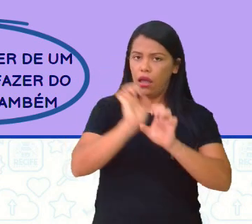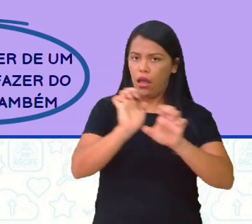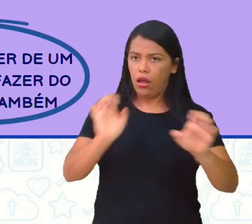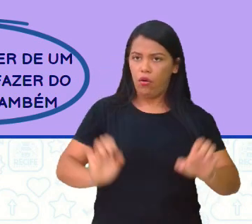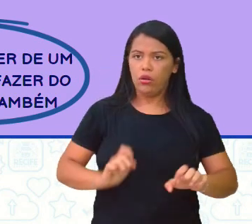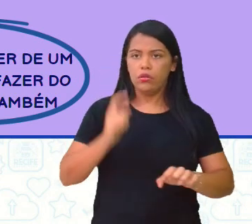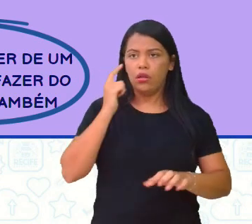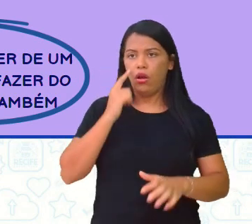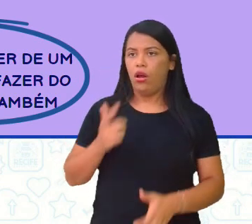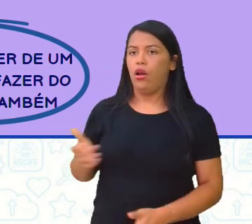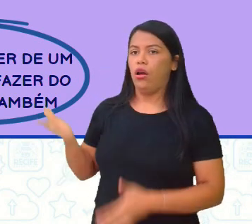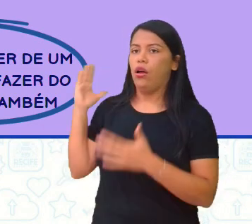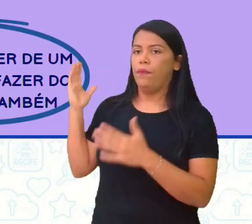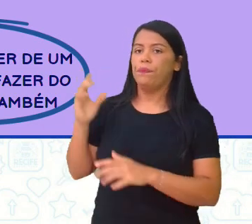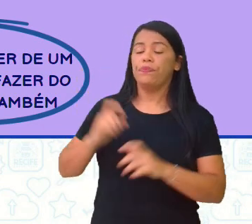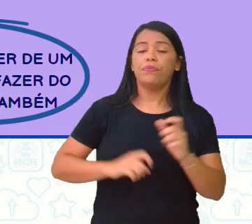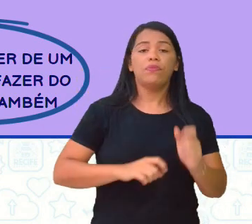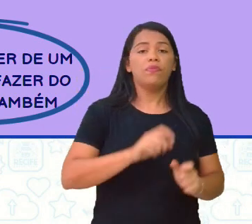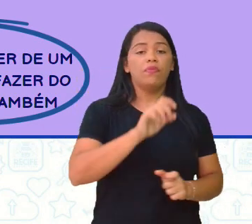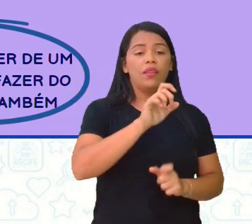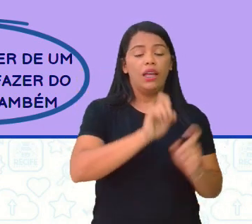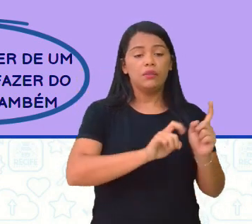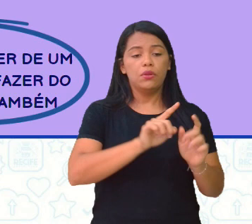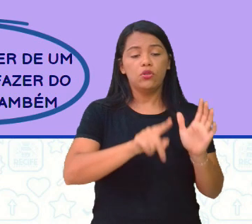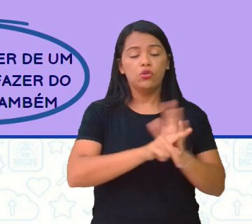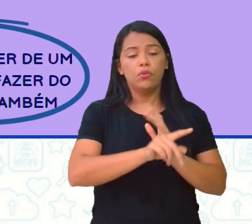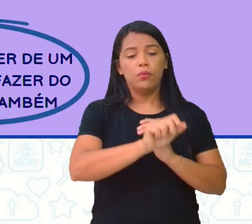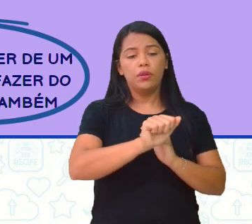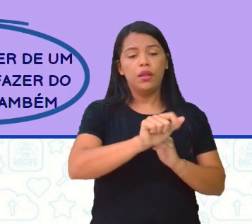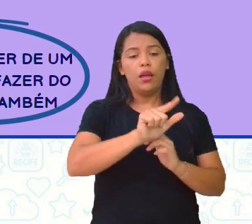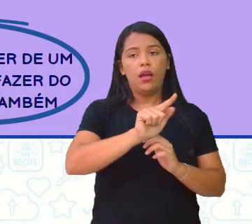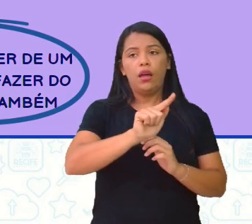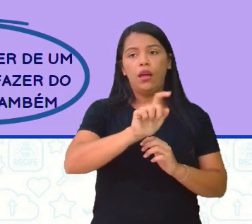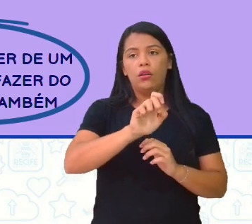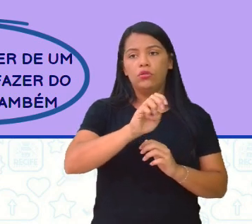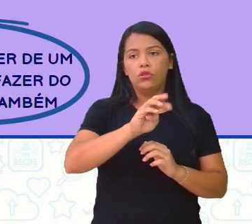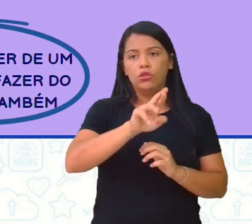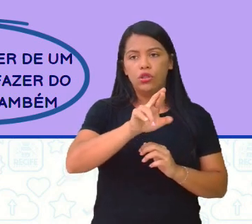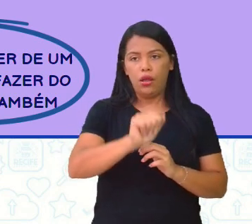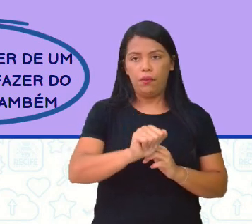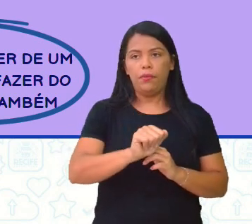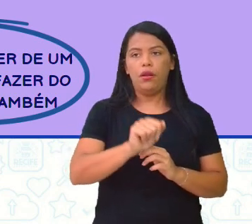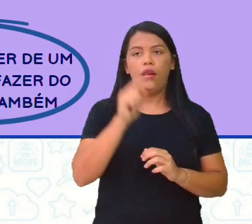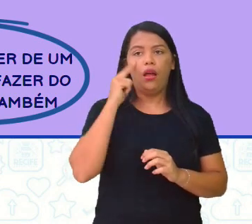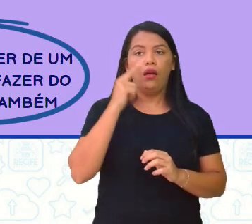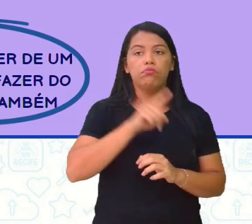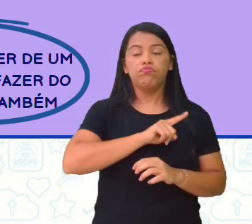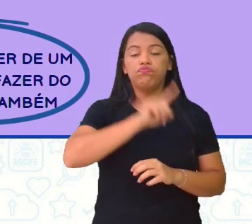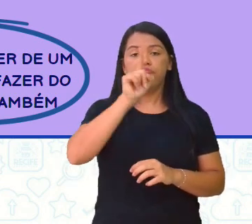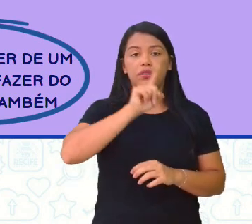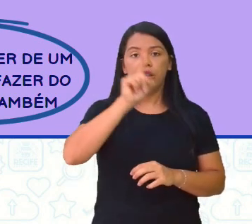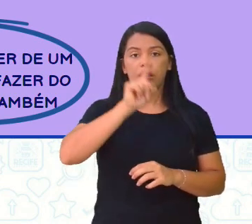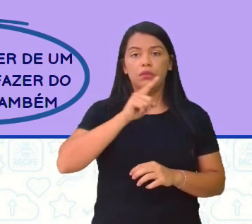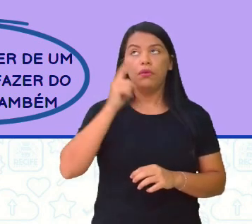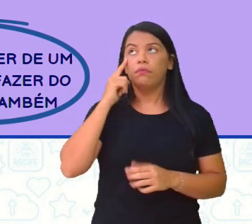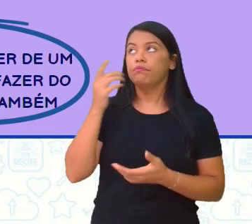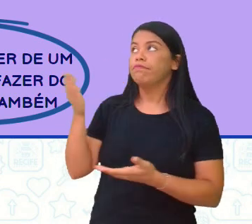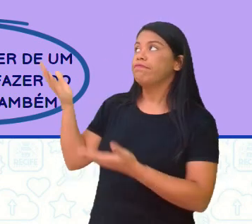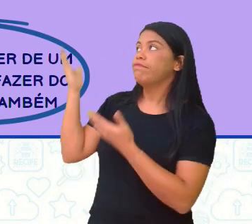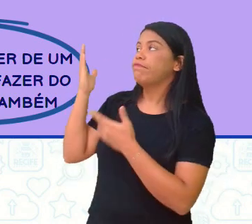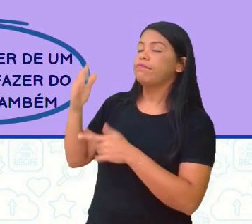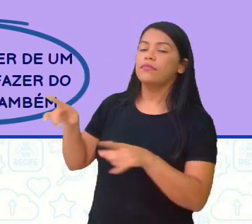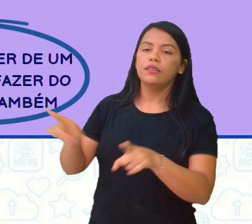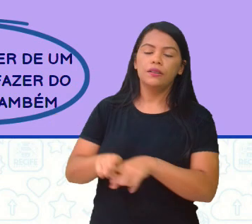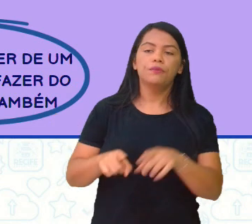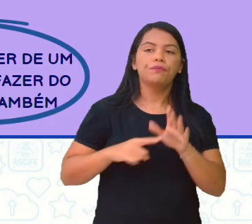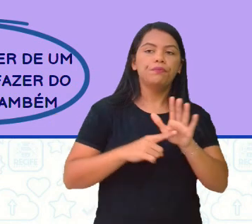igualdade, expressões algébricas. Aí eu trouxe 4x, lá no cantinho, lá em cima no cantinho. E também trouxe